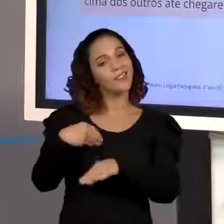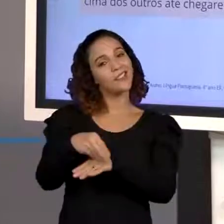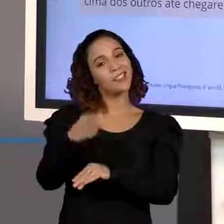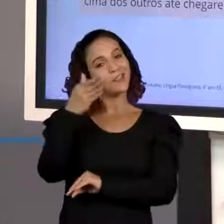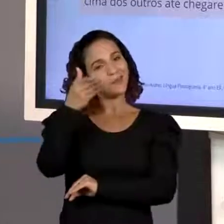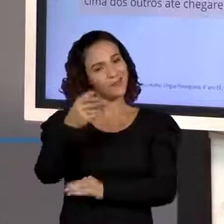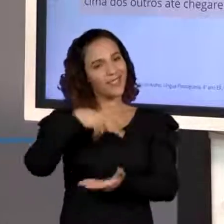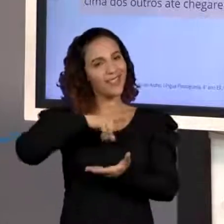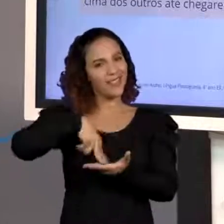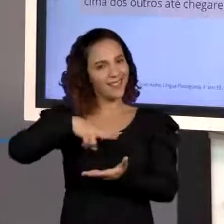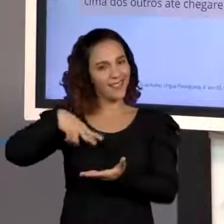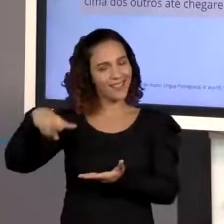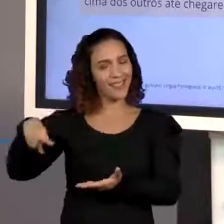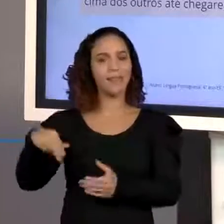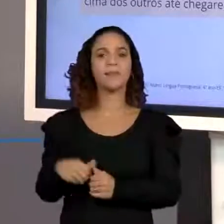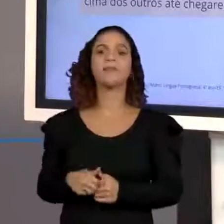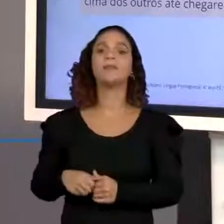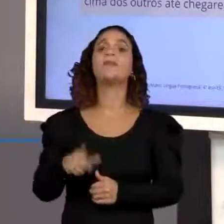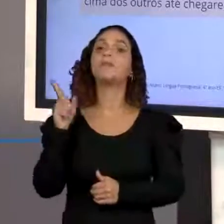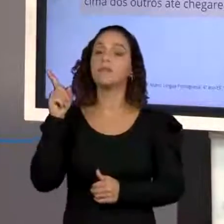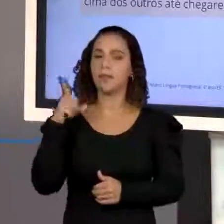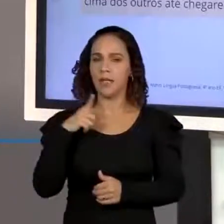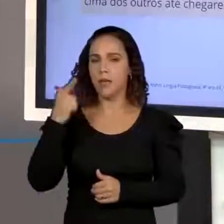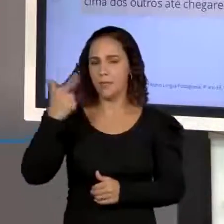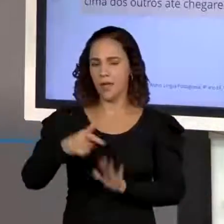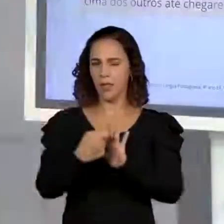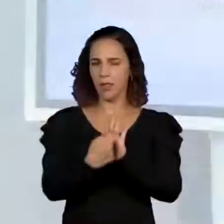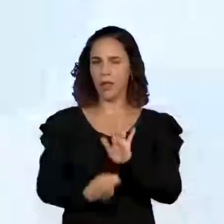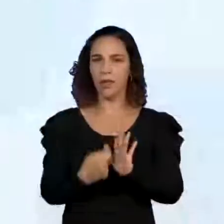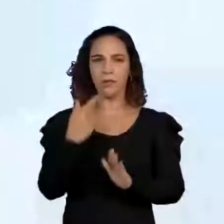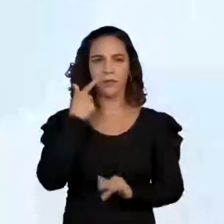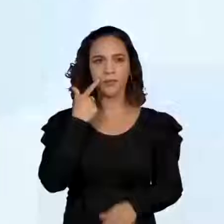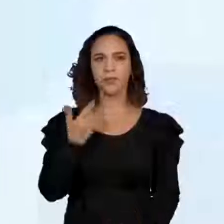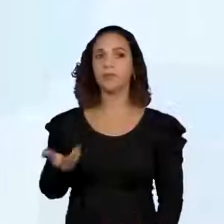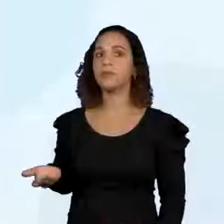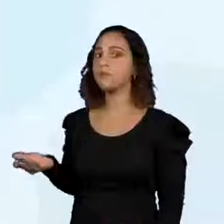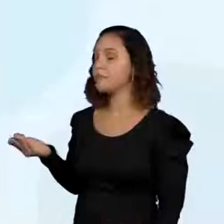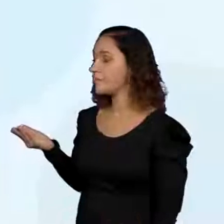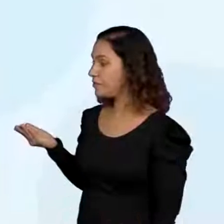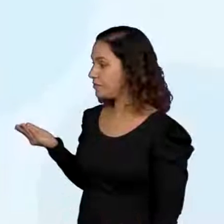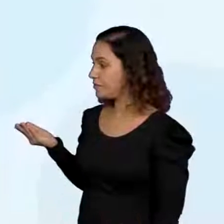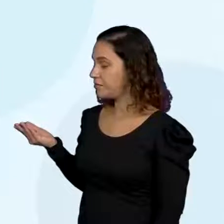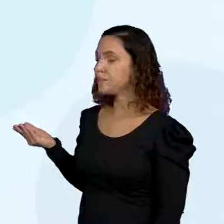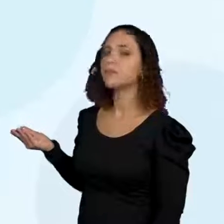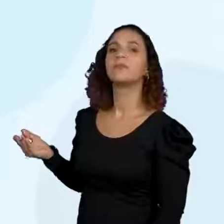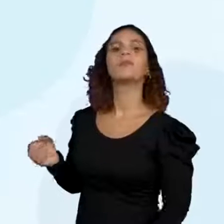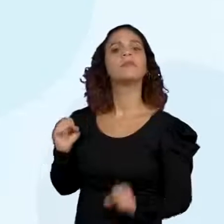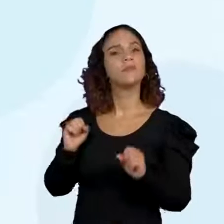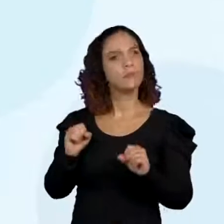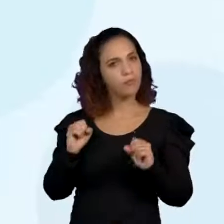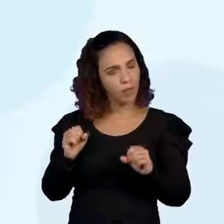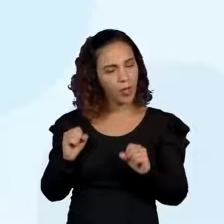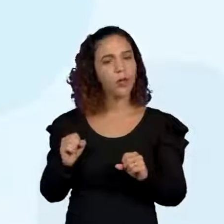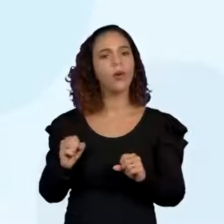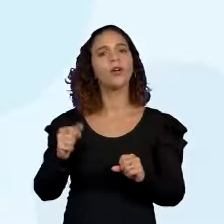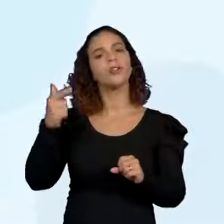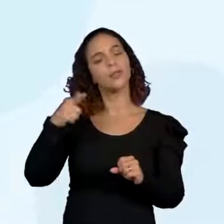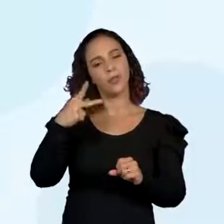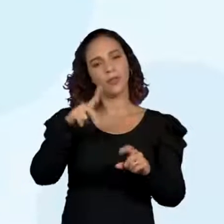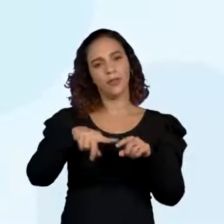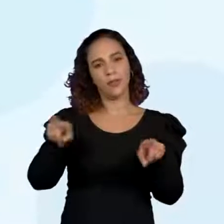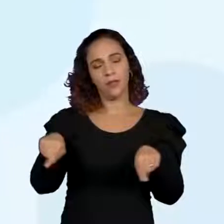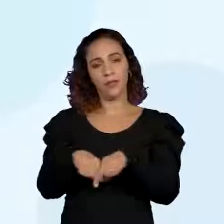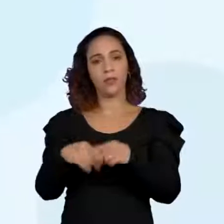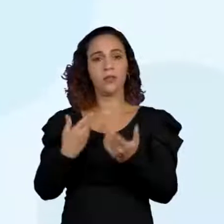de leitura. A leitura está completa, olha aqui. Vocês podem utilizar toda essa leitura para fazer na sala de aula